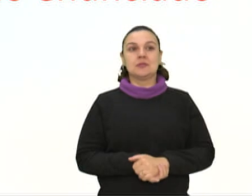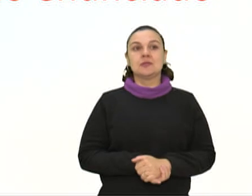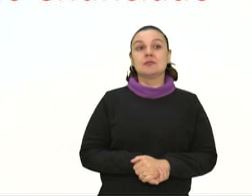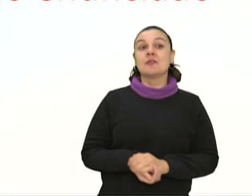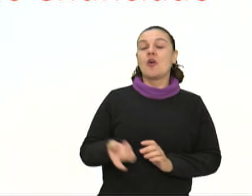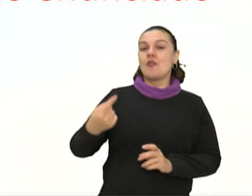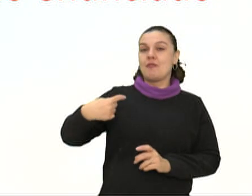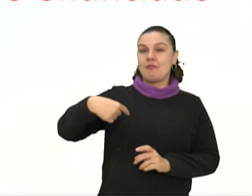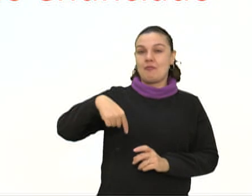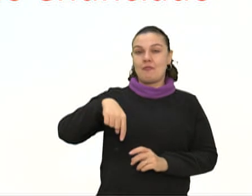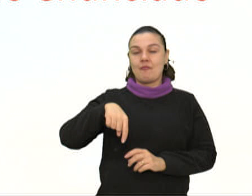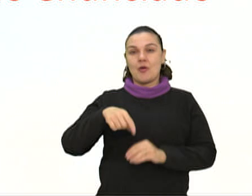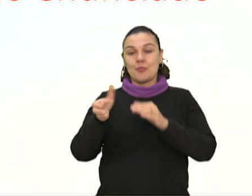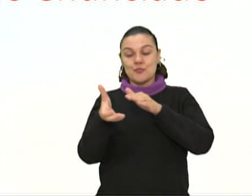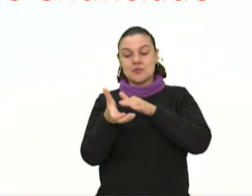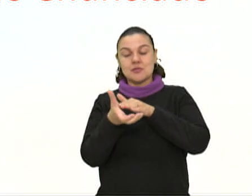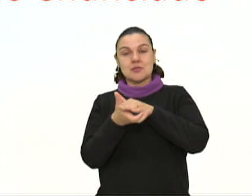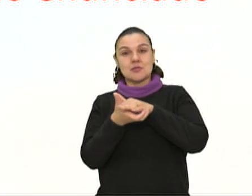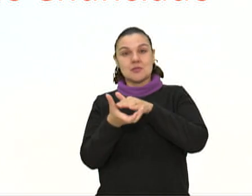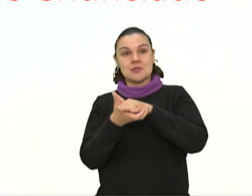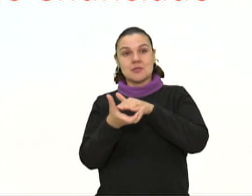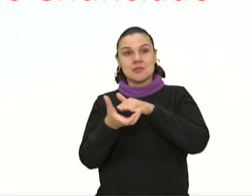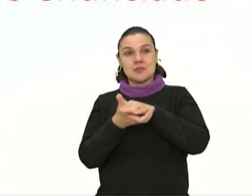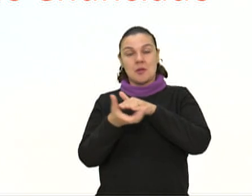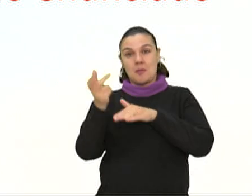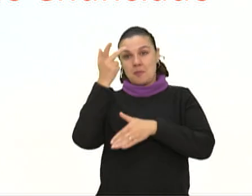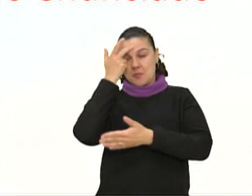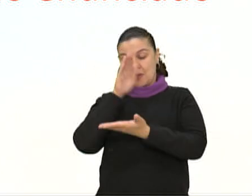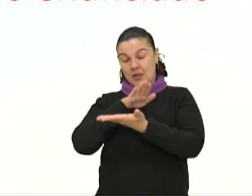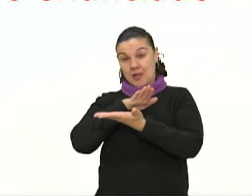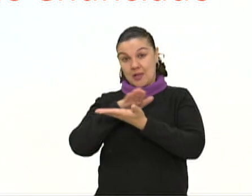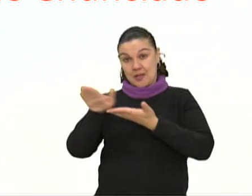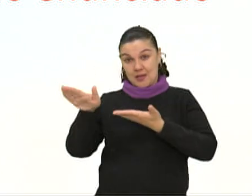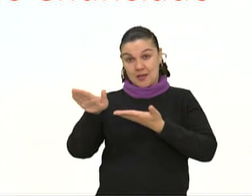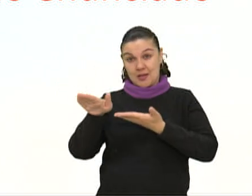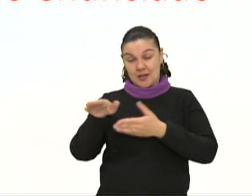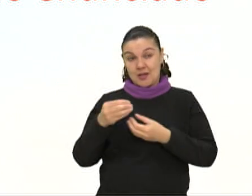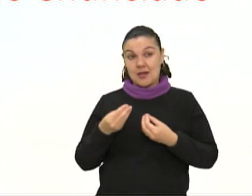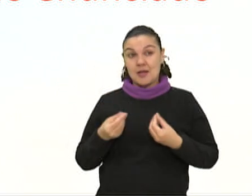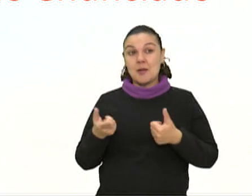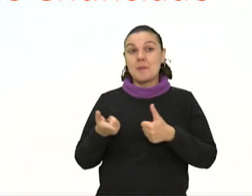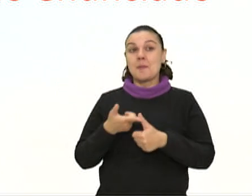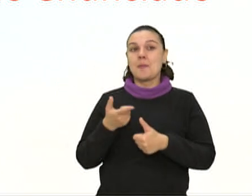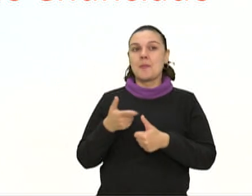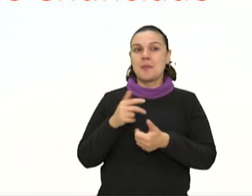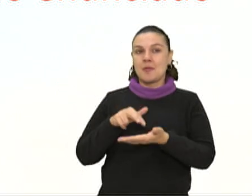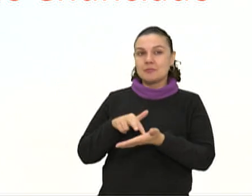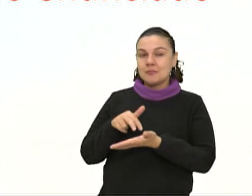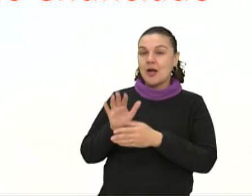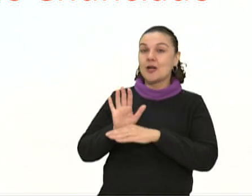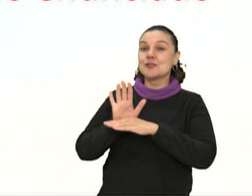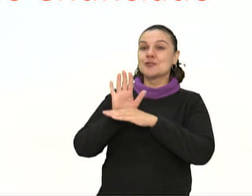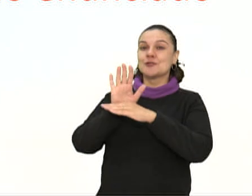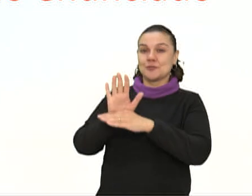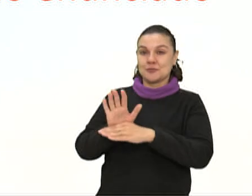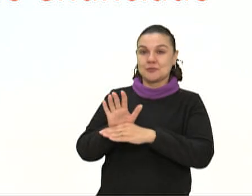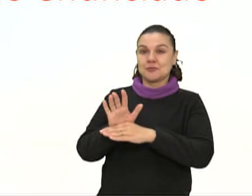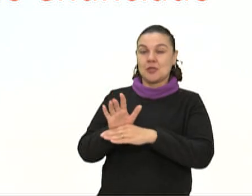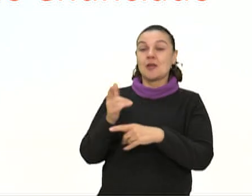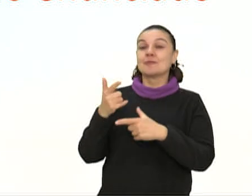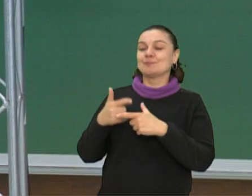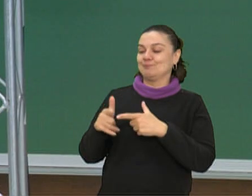cartaz. Vamos calçar os sapatos dos refugiados e dar o primeiro passo para atender